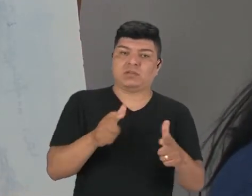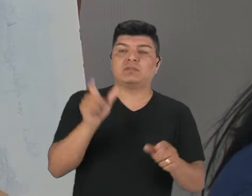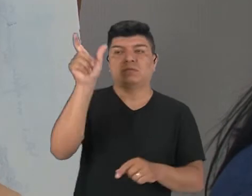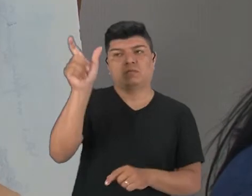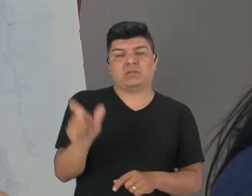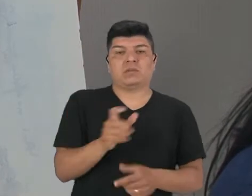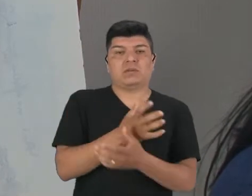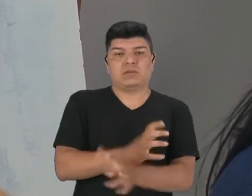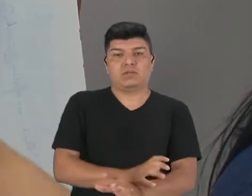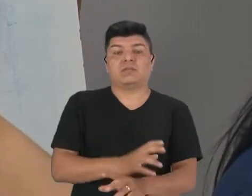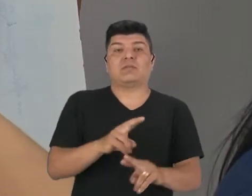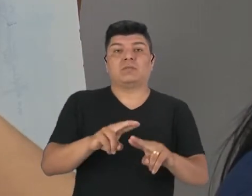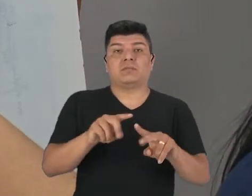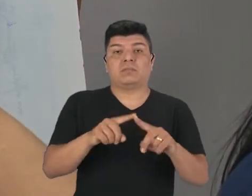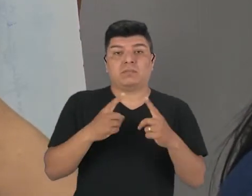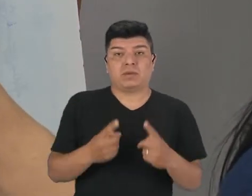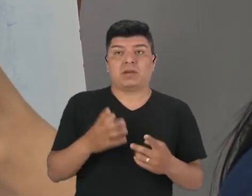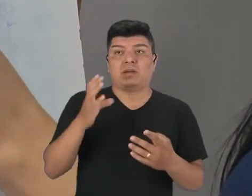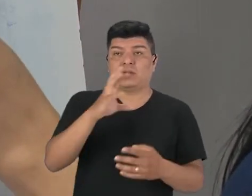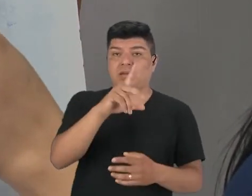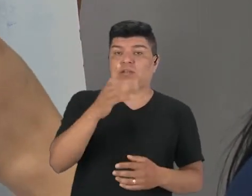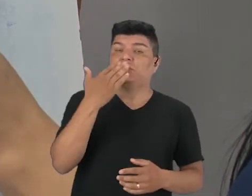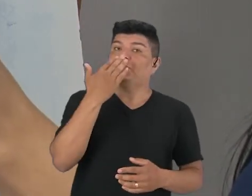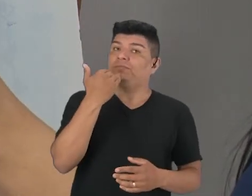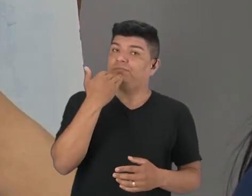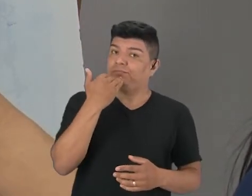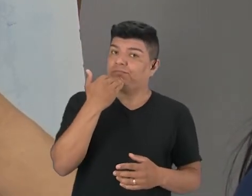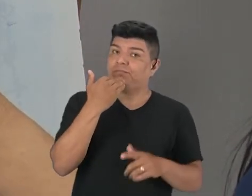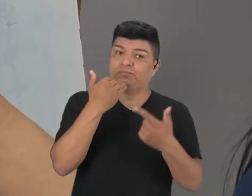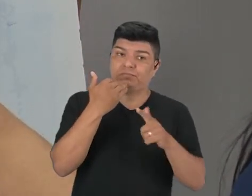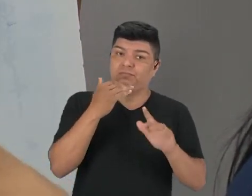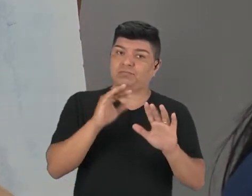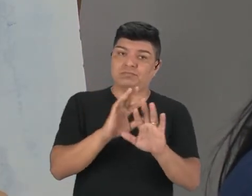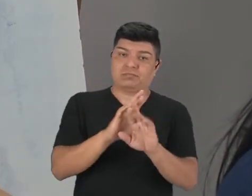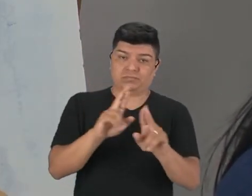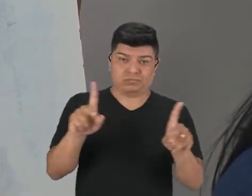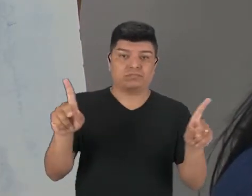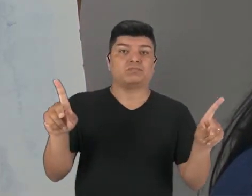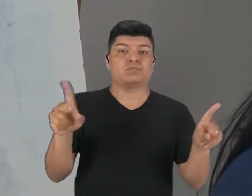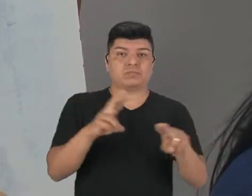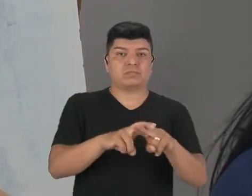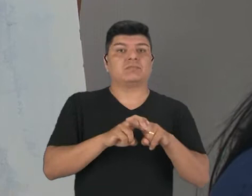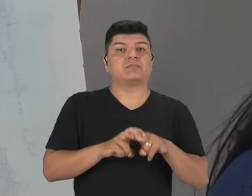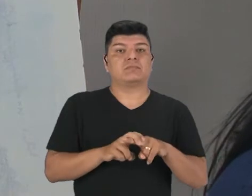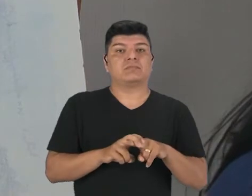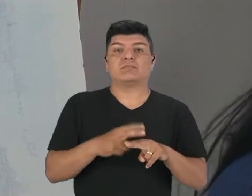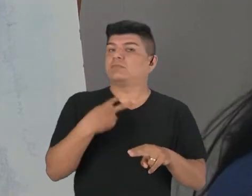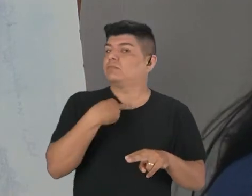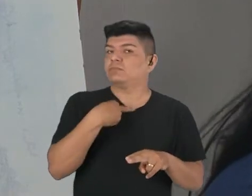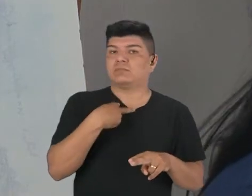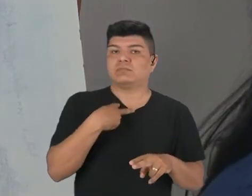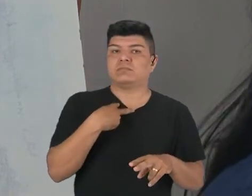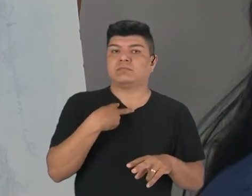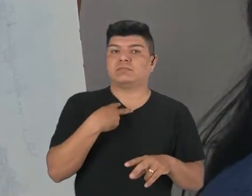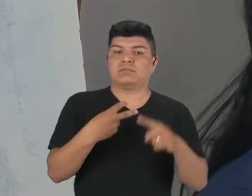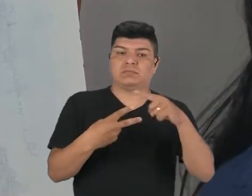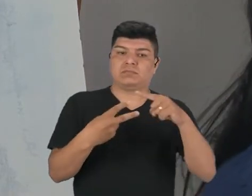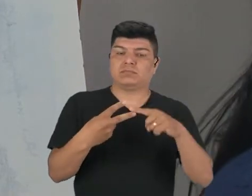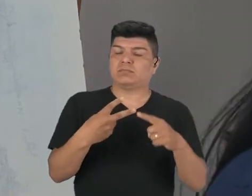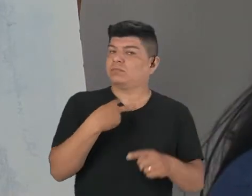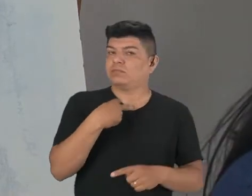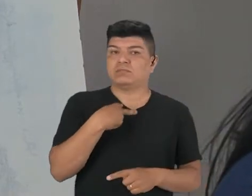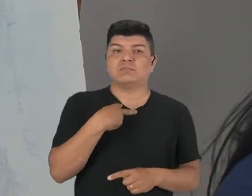invertebrado. Só que aqui não na classificação de acordo com a alimentação. Por isso que você não pode marcar essas duas